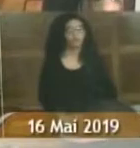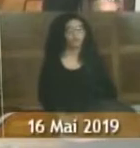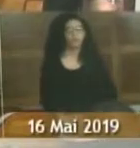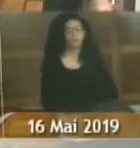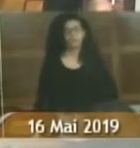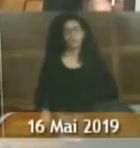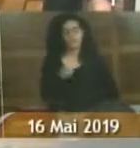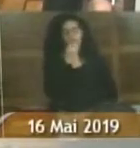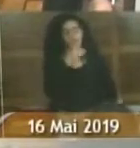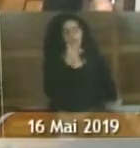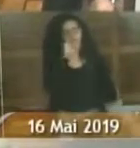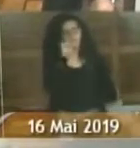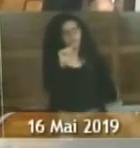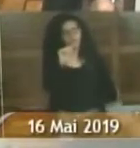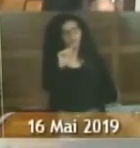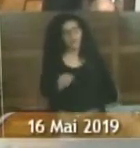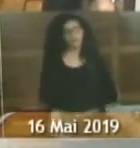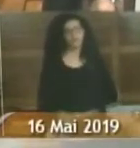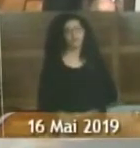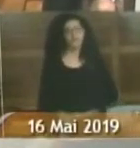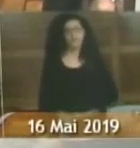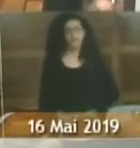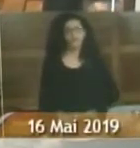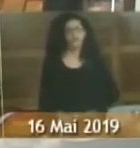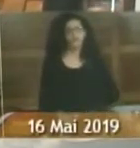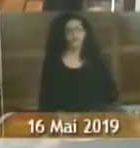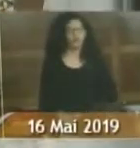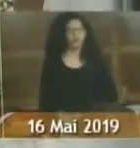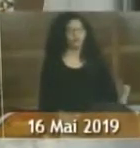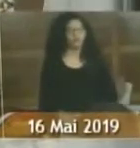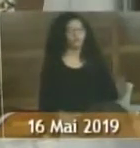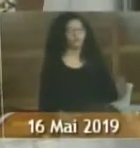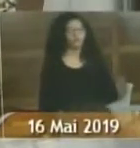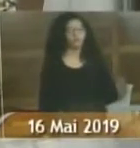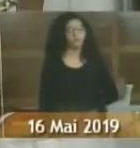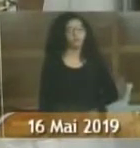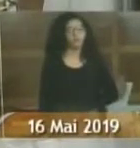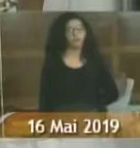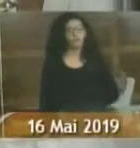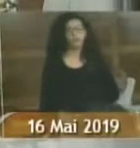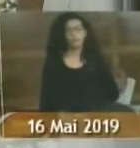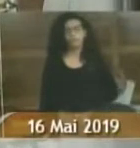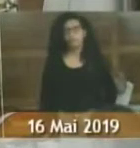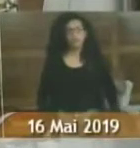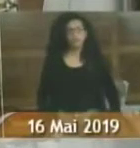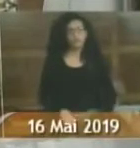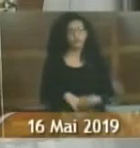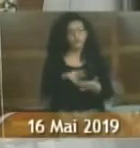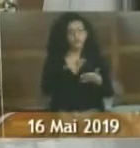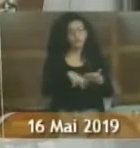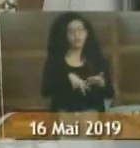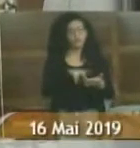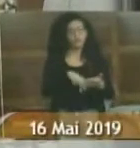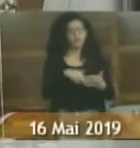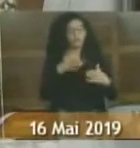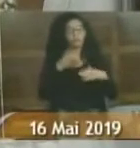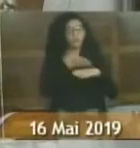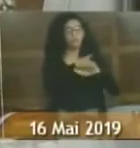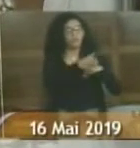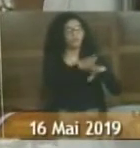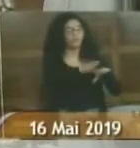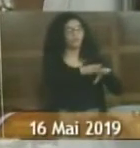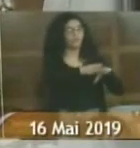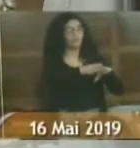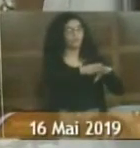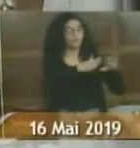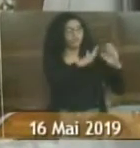Bom dia a todos. Vou ler aqui. Ingresso no templo.